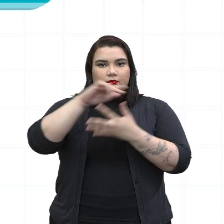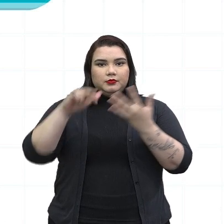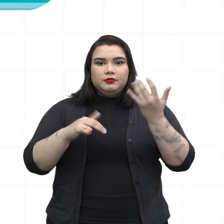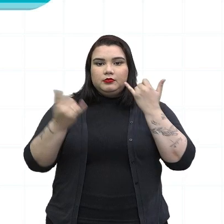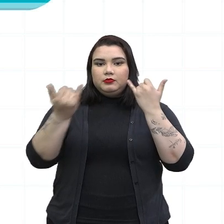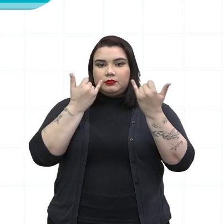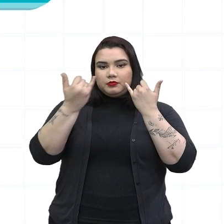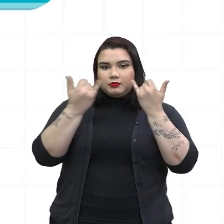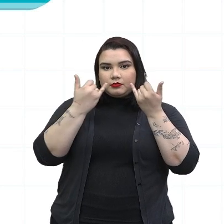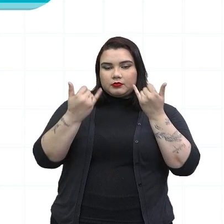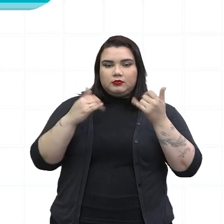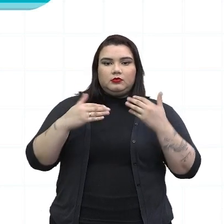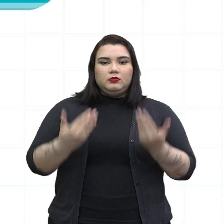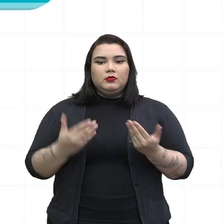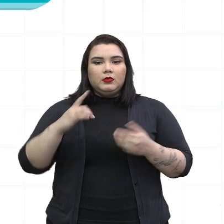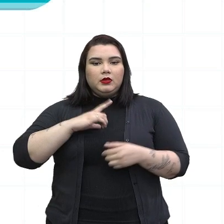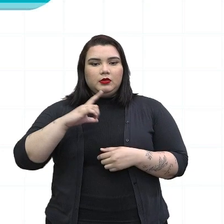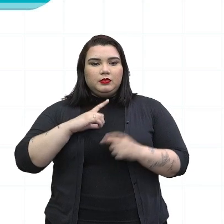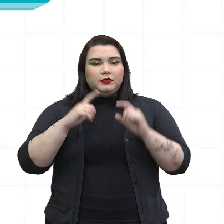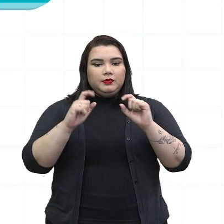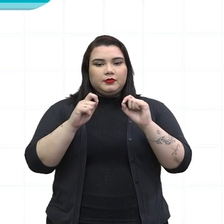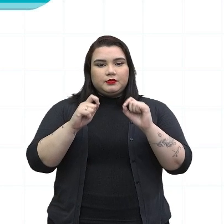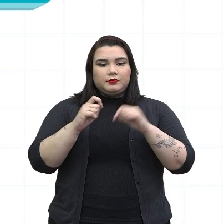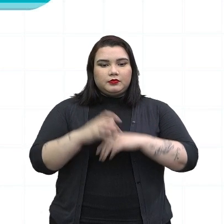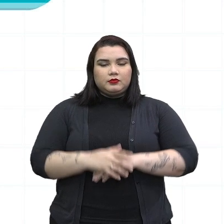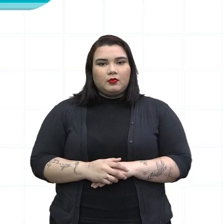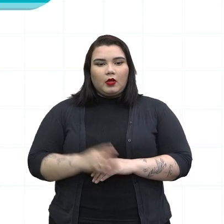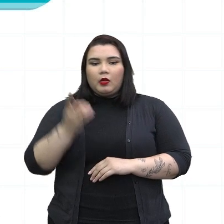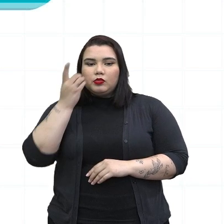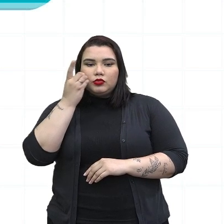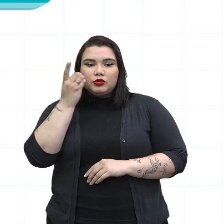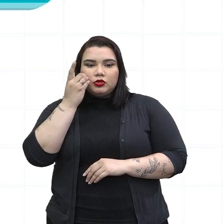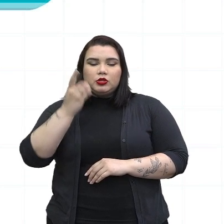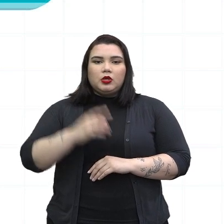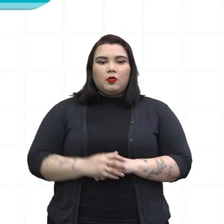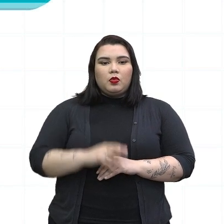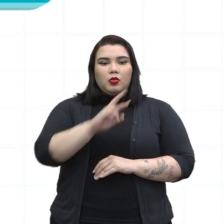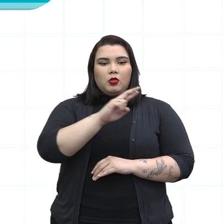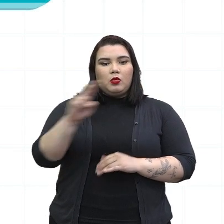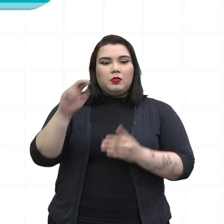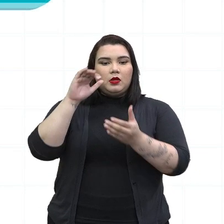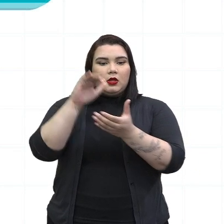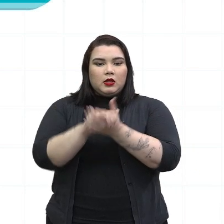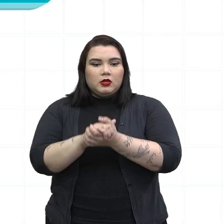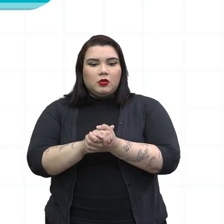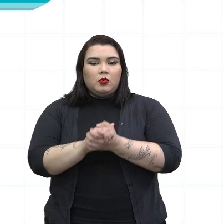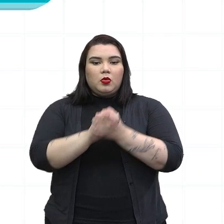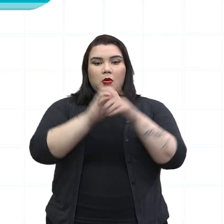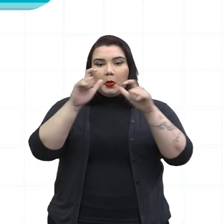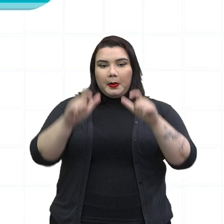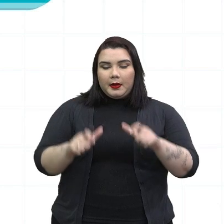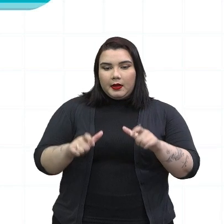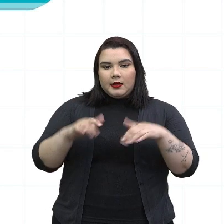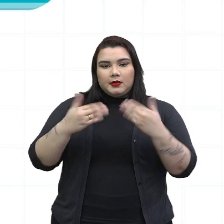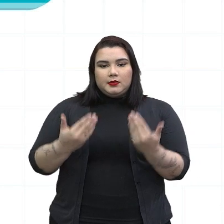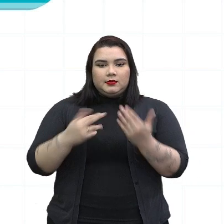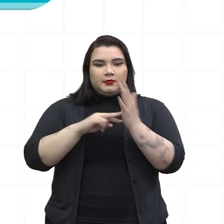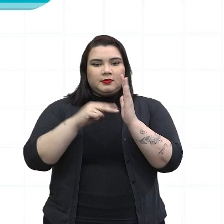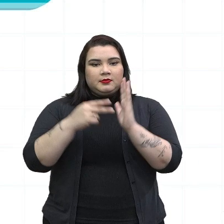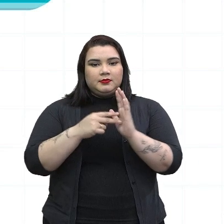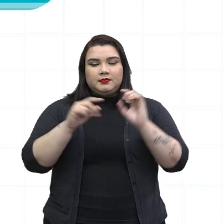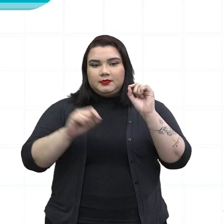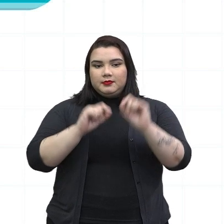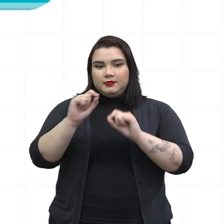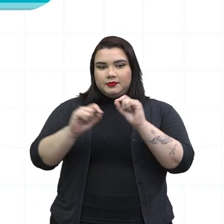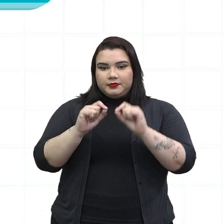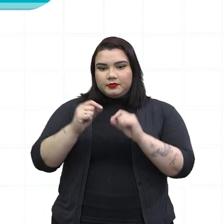informações, temos uma data, temos o nome de um casal, o lugar, então tudo indica, né?